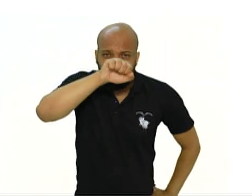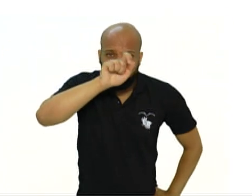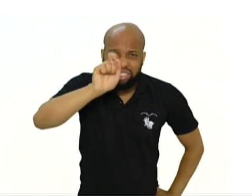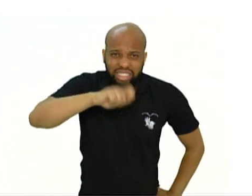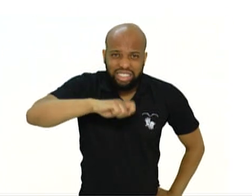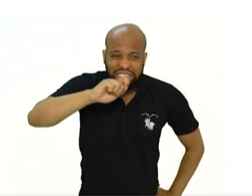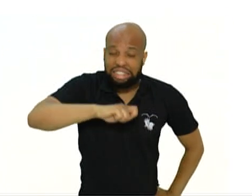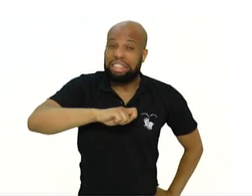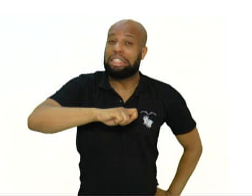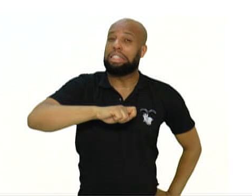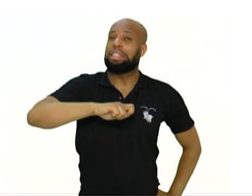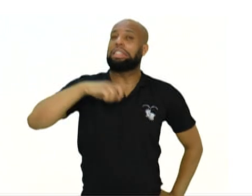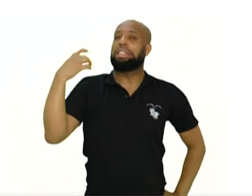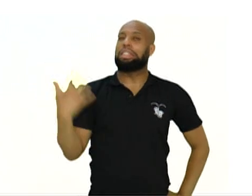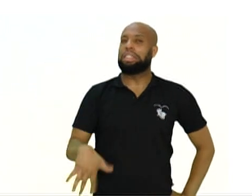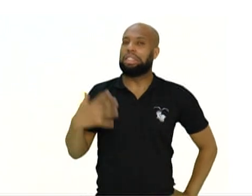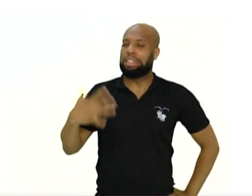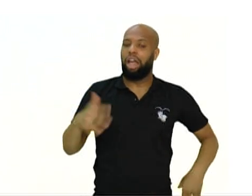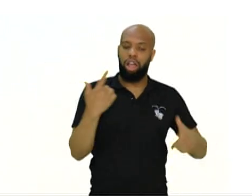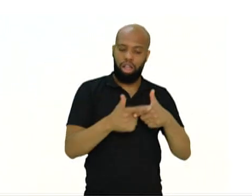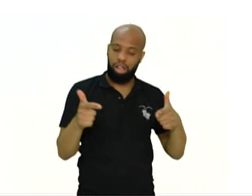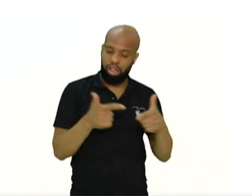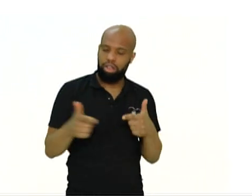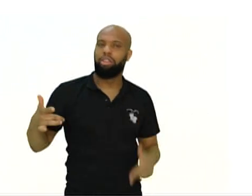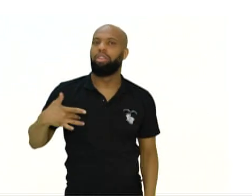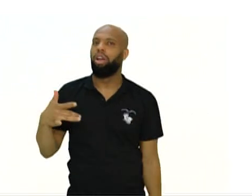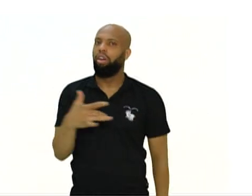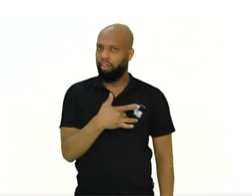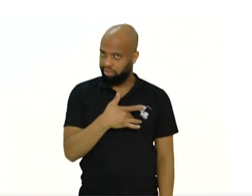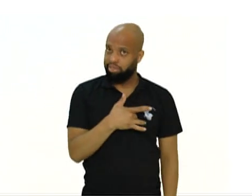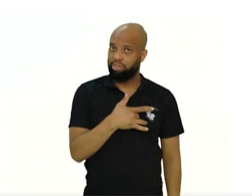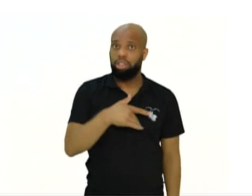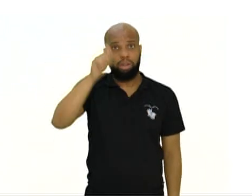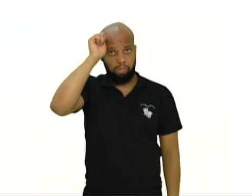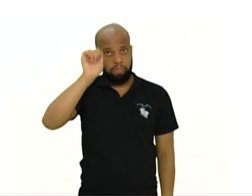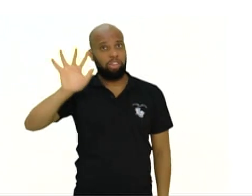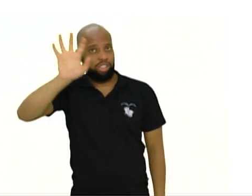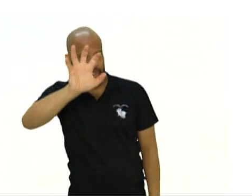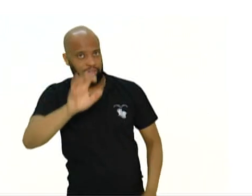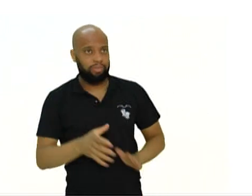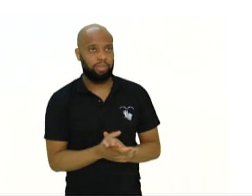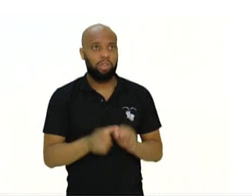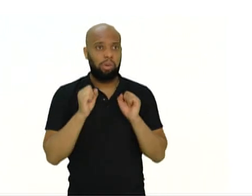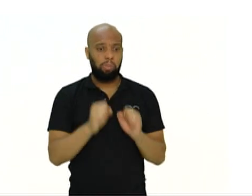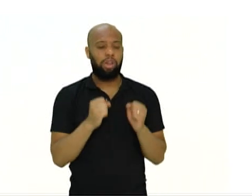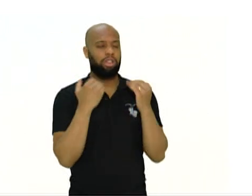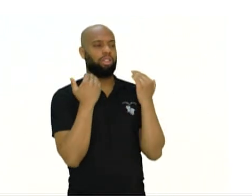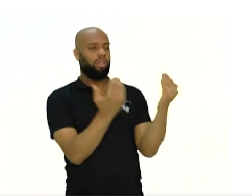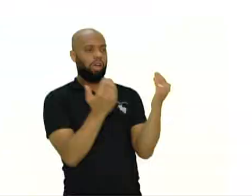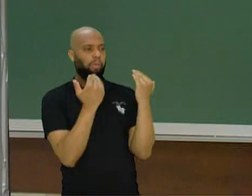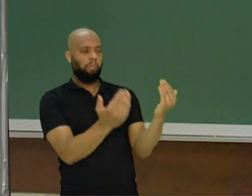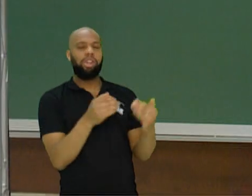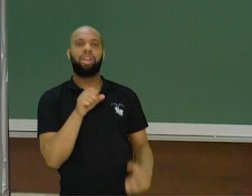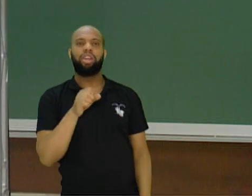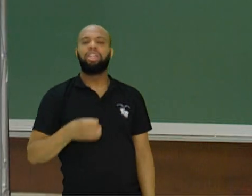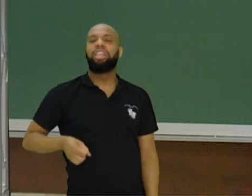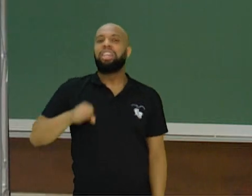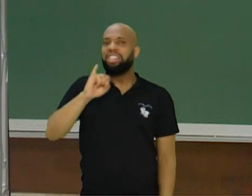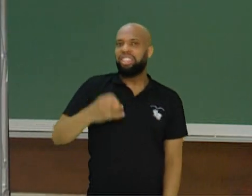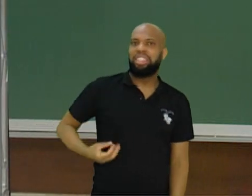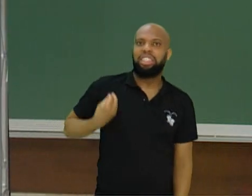condições compromete a sua saúde. Imagine que essa poluição aqui, ela pode ser comparada a você estar